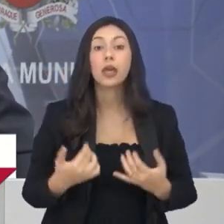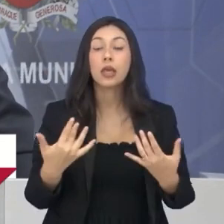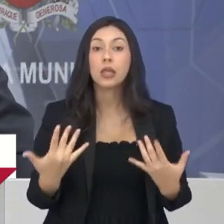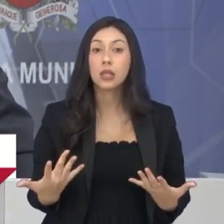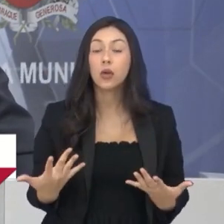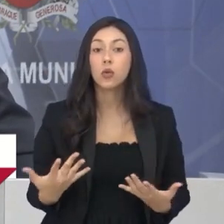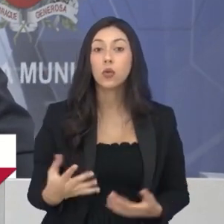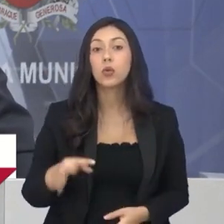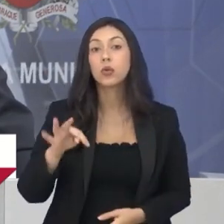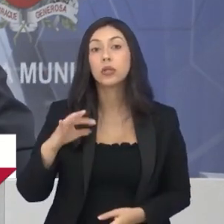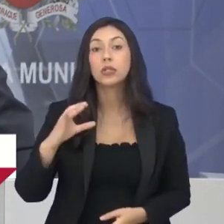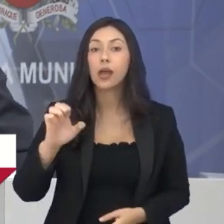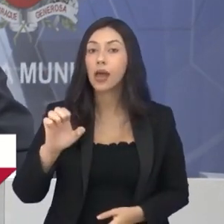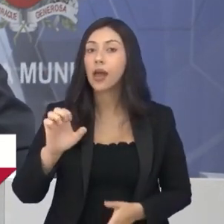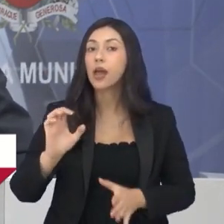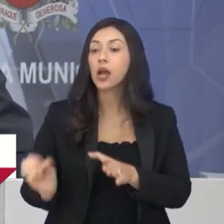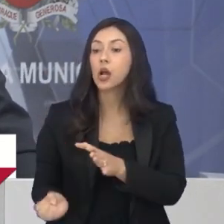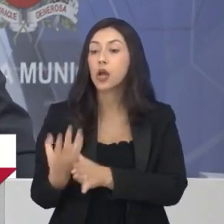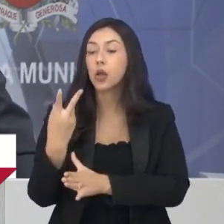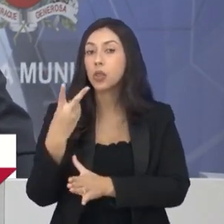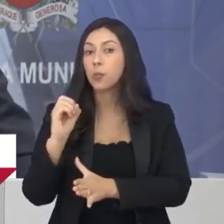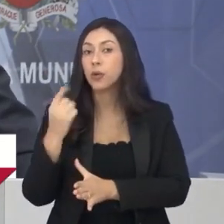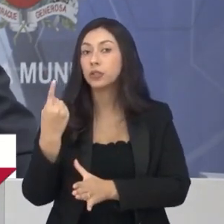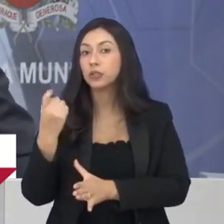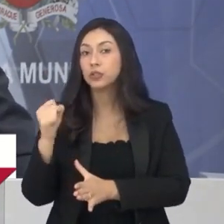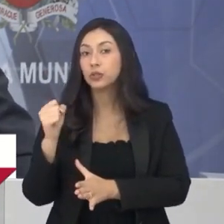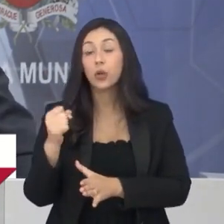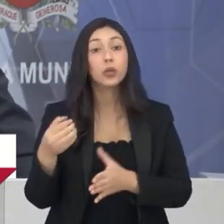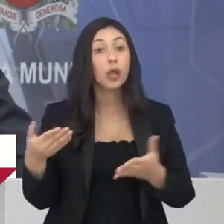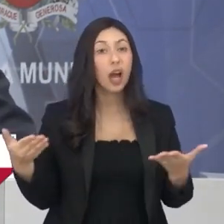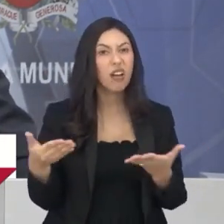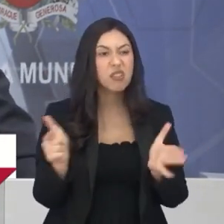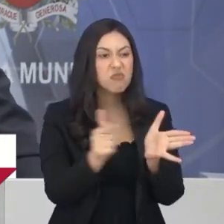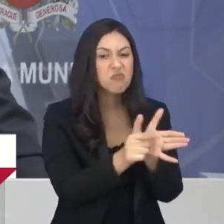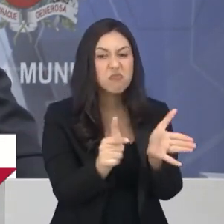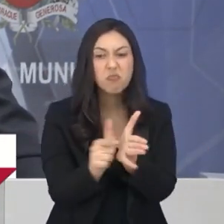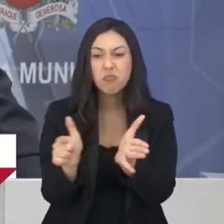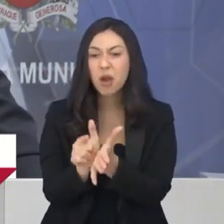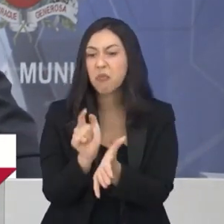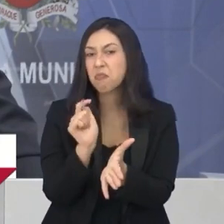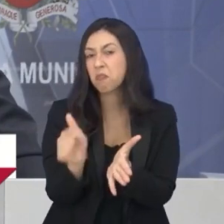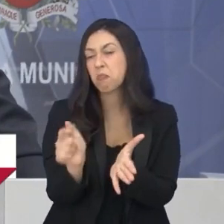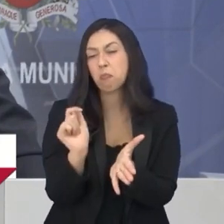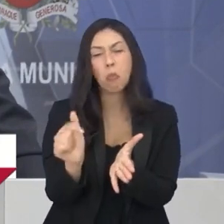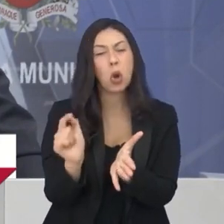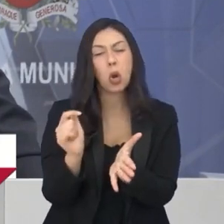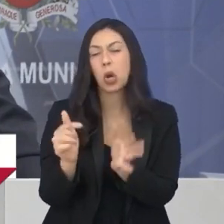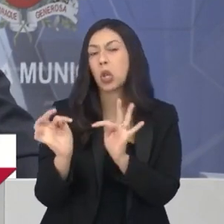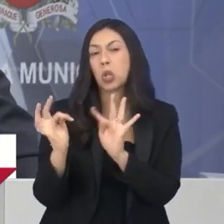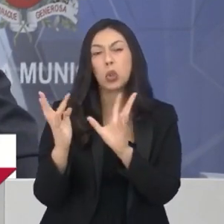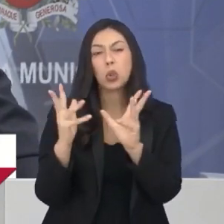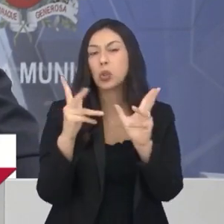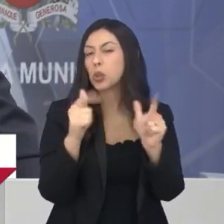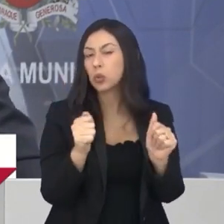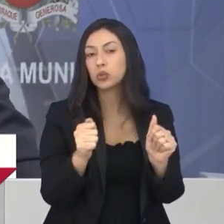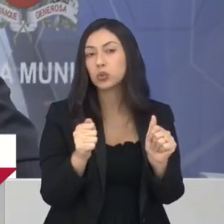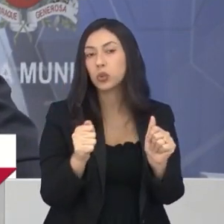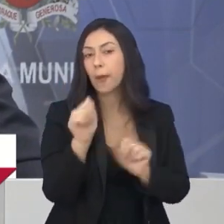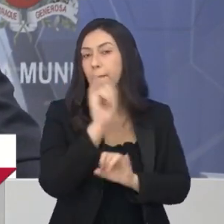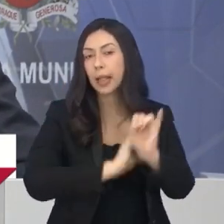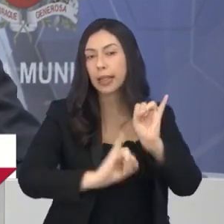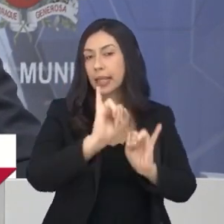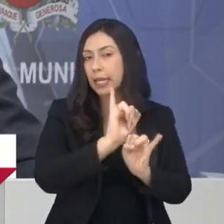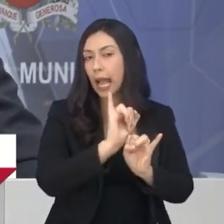e hoje em dia praticamente não se tramita mais papel dentro do tribunal é tudo via C e em